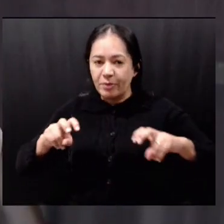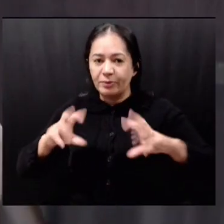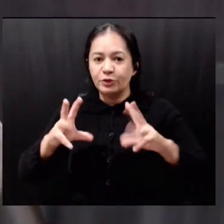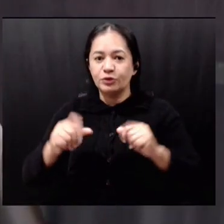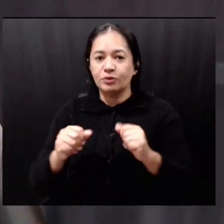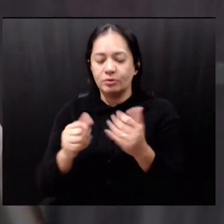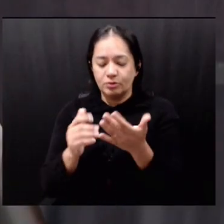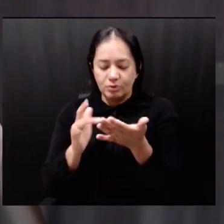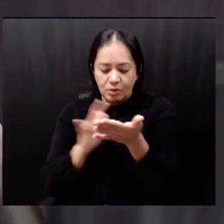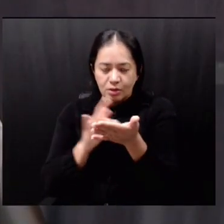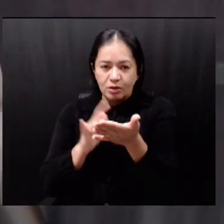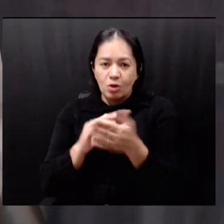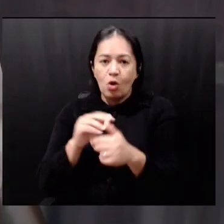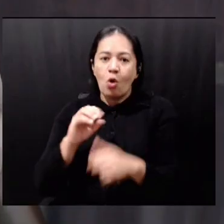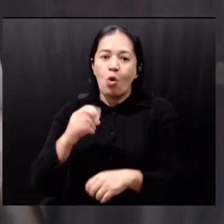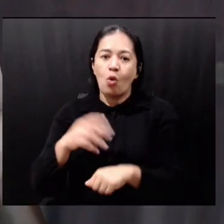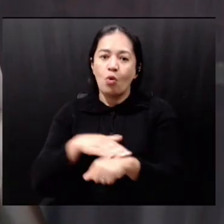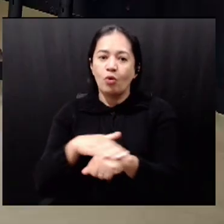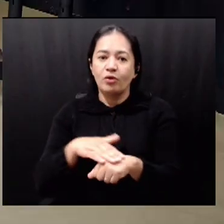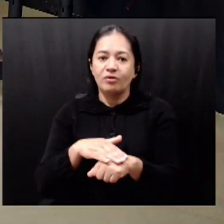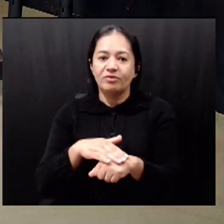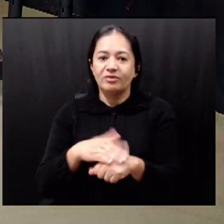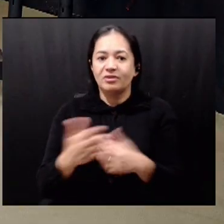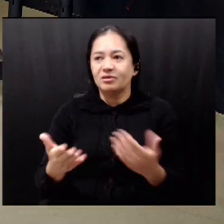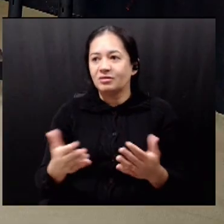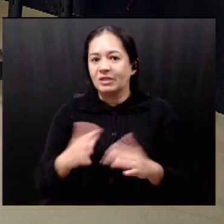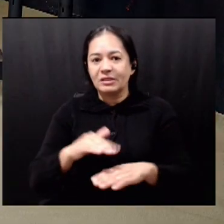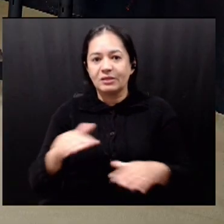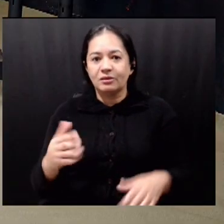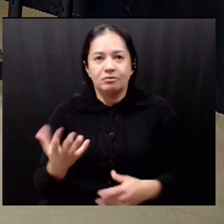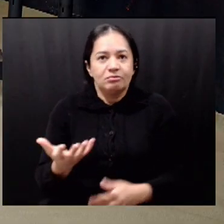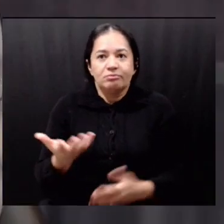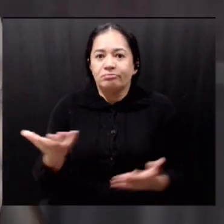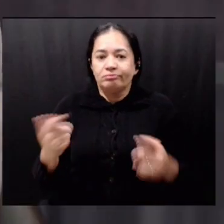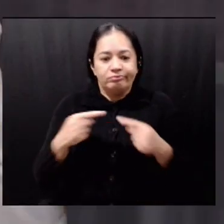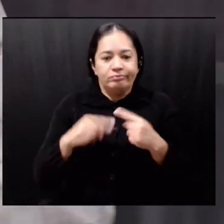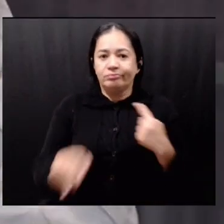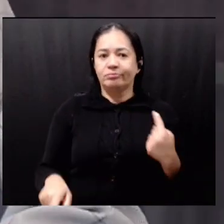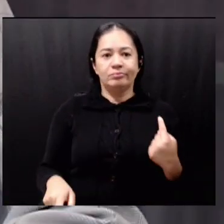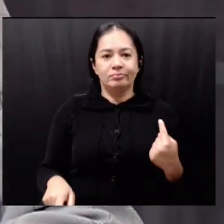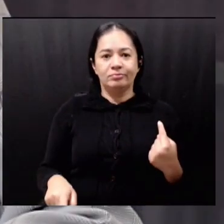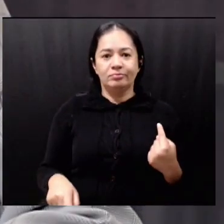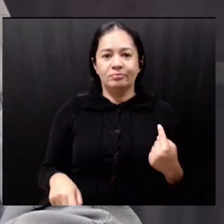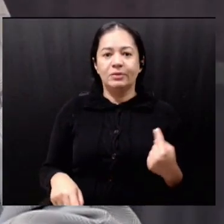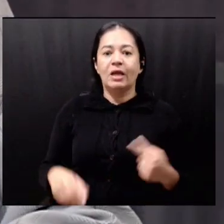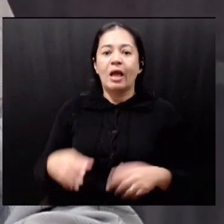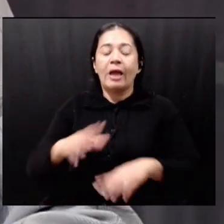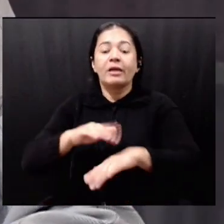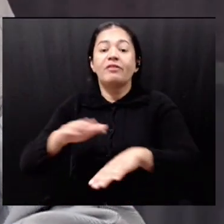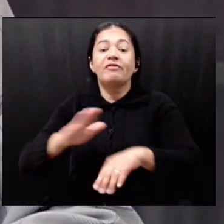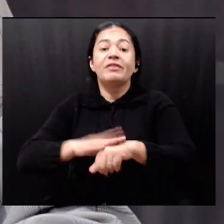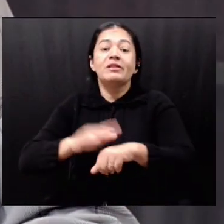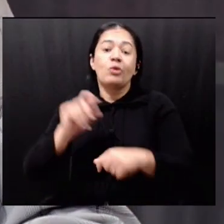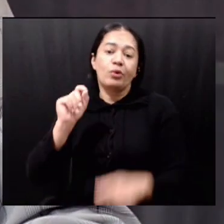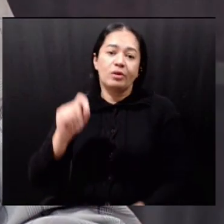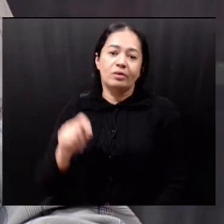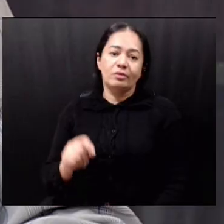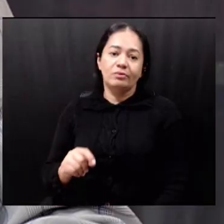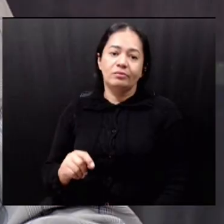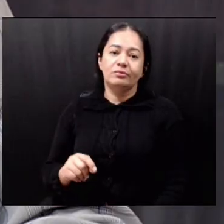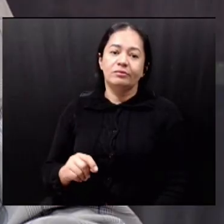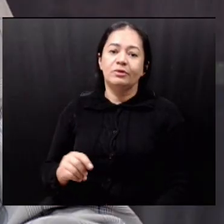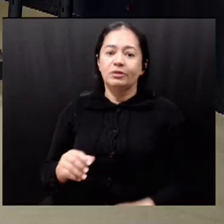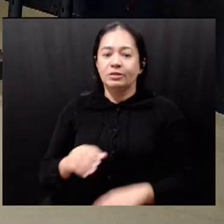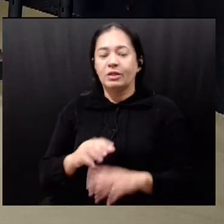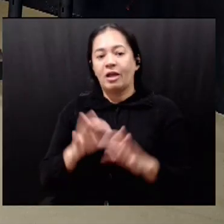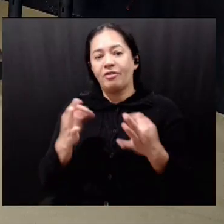que eles não estão te incluindo. Nossa, a criança, ela vai desinteressante. ela vai fazer o quê ali, né? E aí os pais acabam cedendo ali uma tela